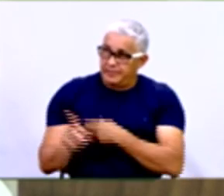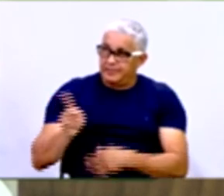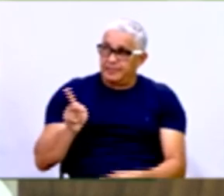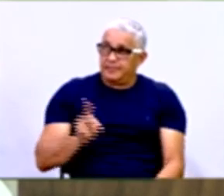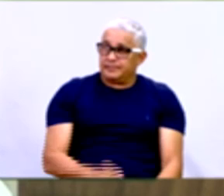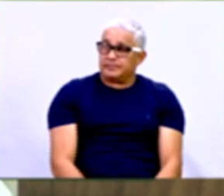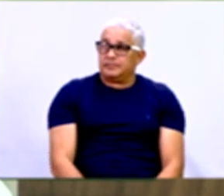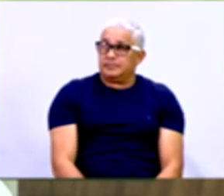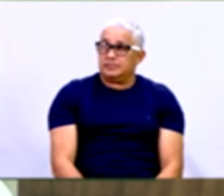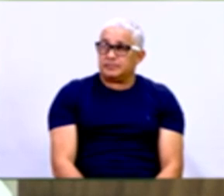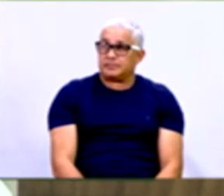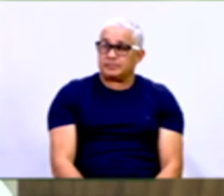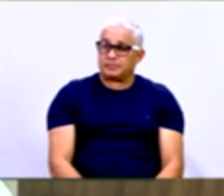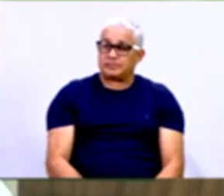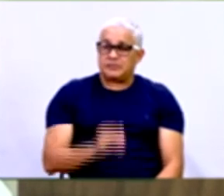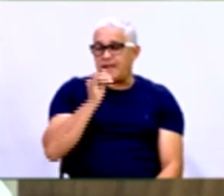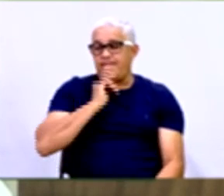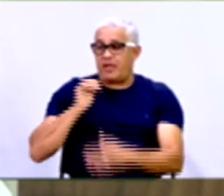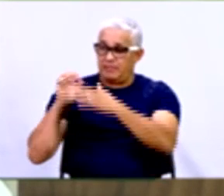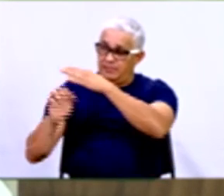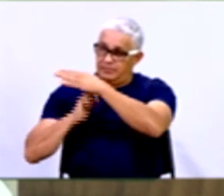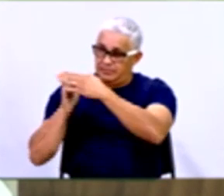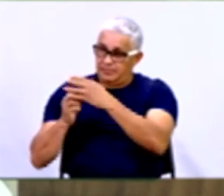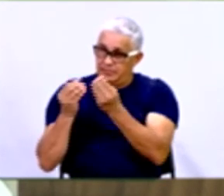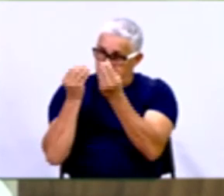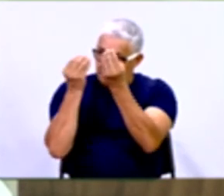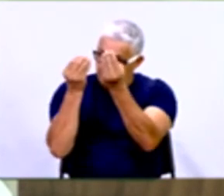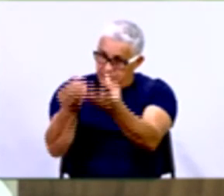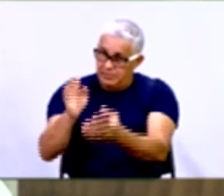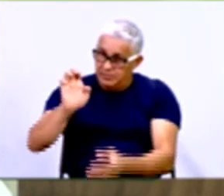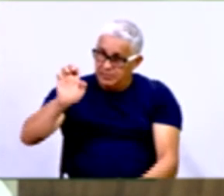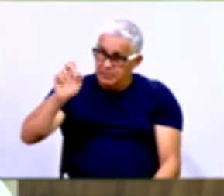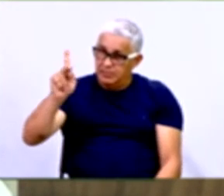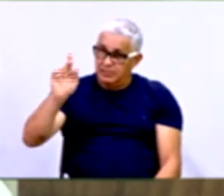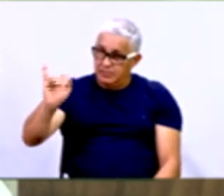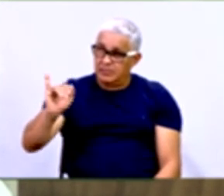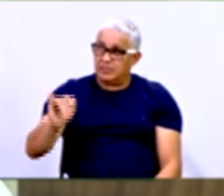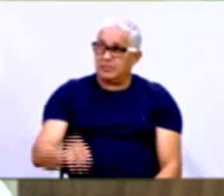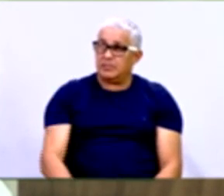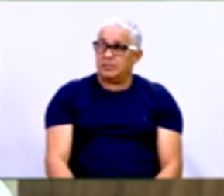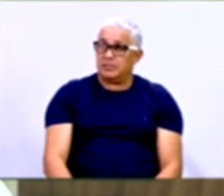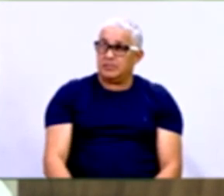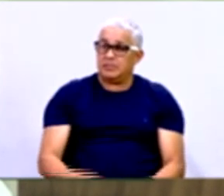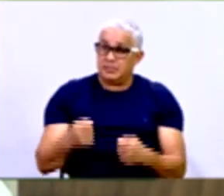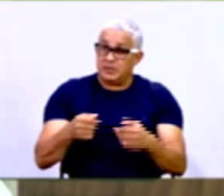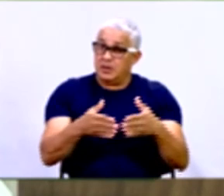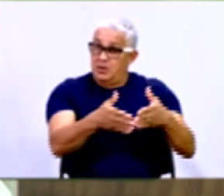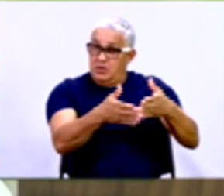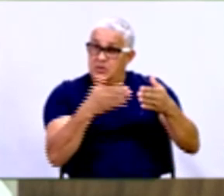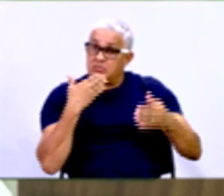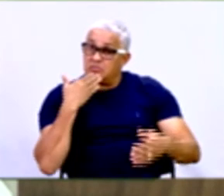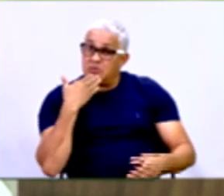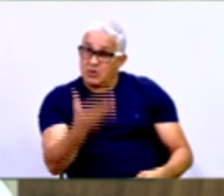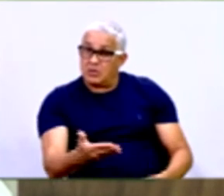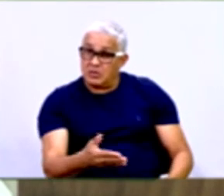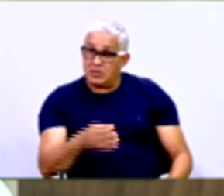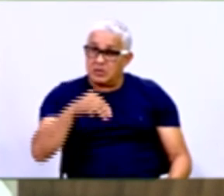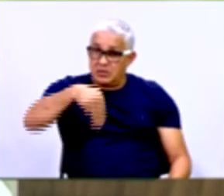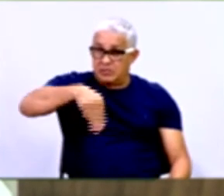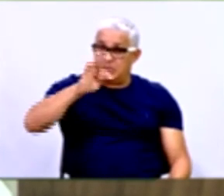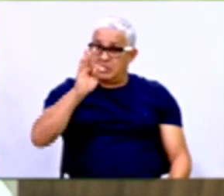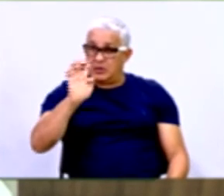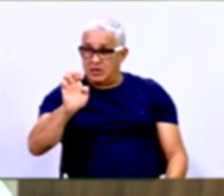Quando uma empresa vai oferecer um EPI no mercado, ela tem que solicitar ao MTE,